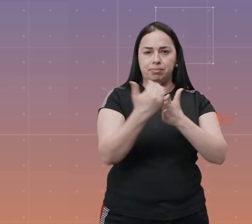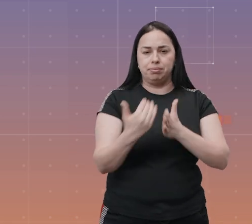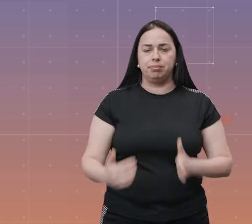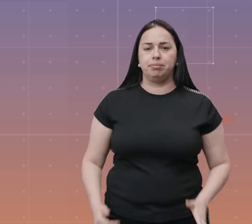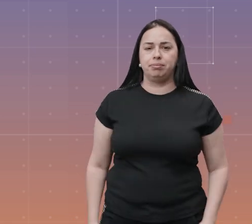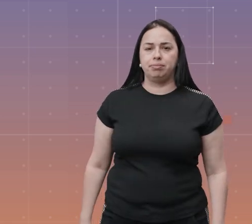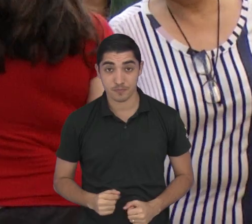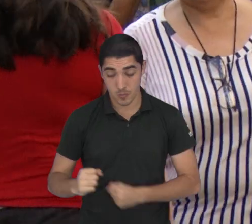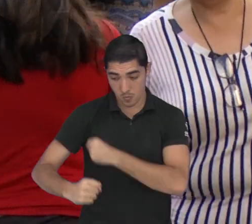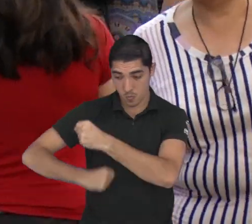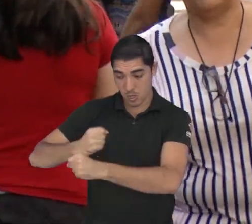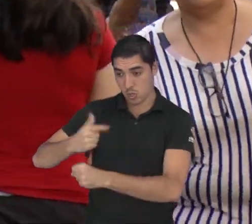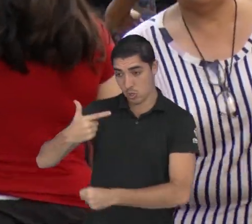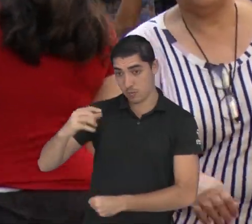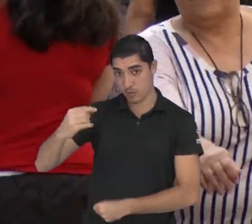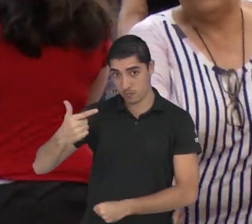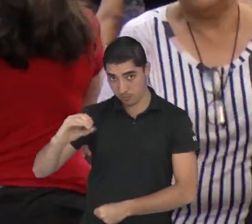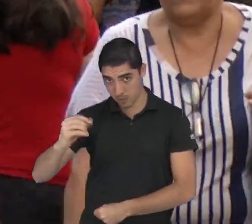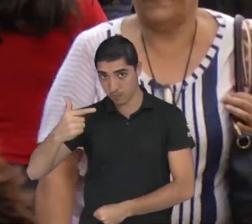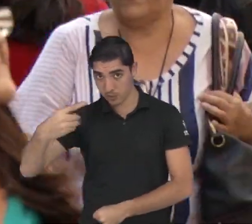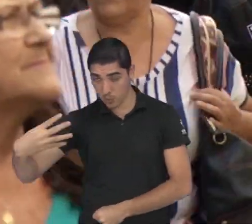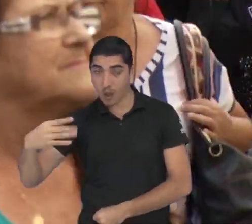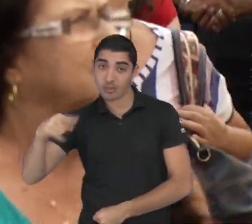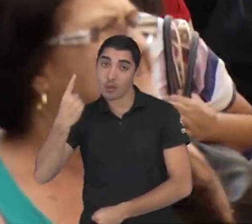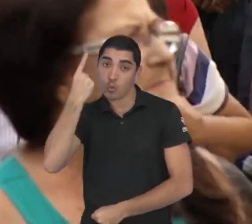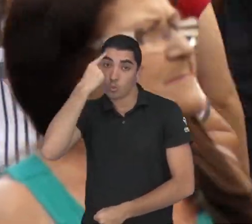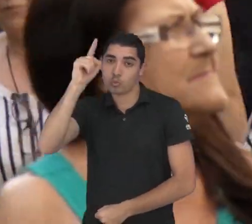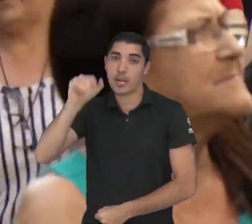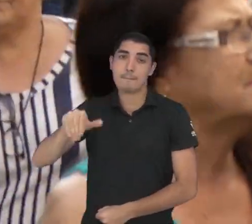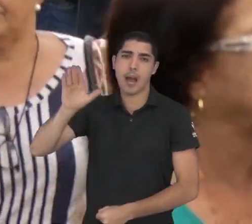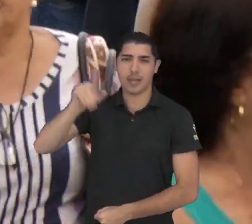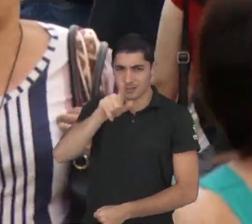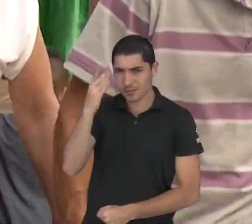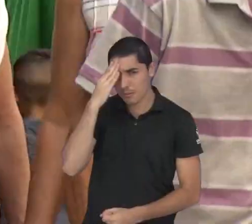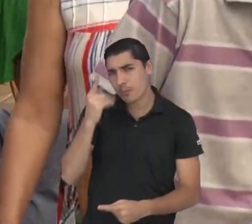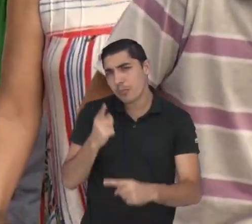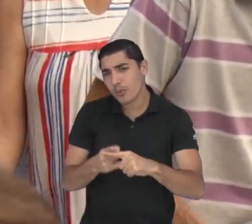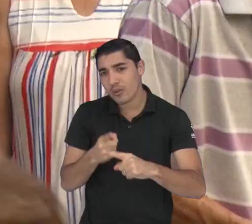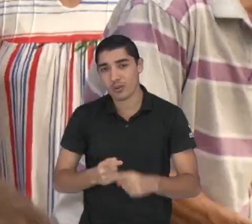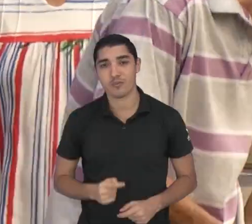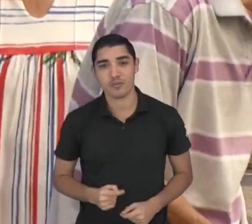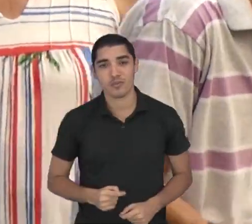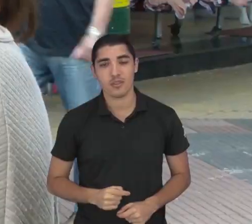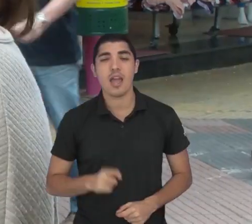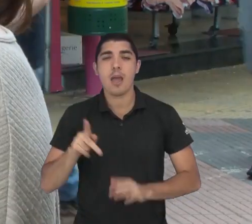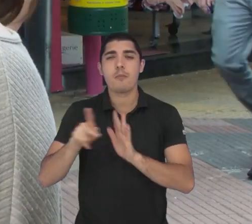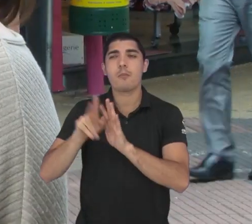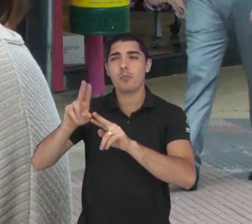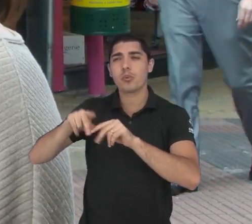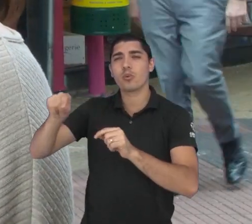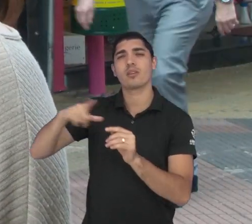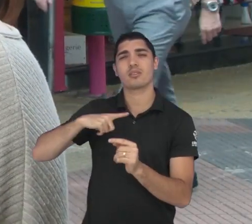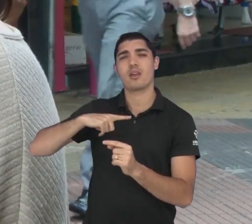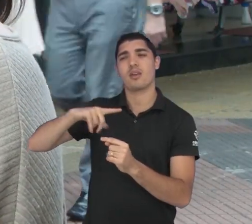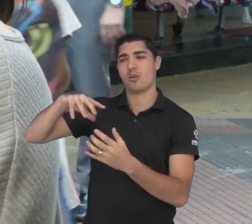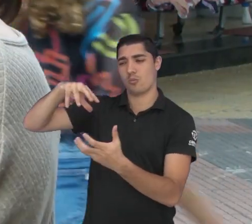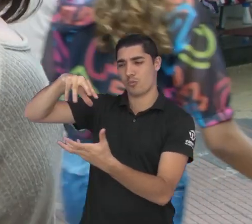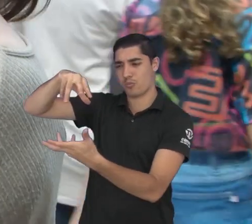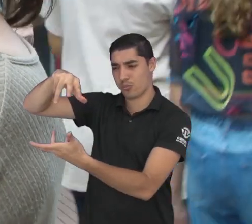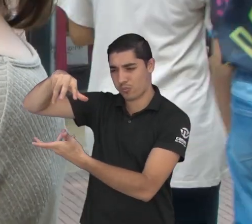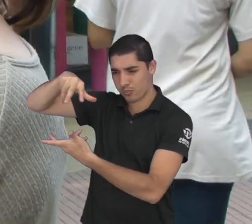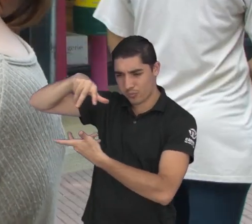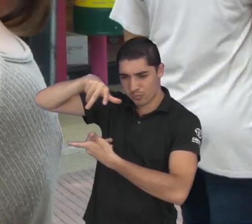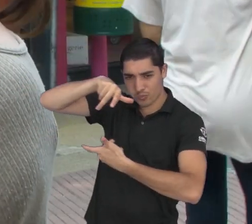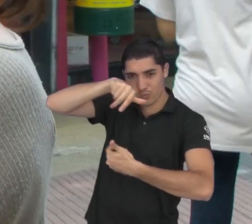saber tudo. 2024 é um ano um pouco mais longo que o normal. Você sabe por quê? É por causa do movimento de rotação,